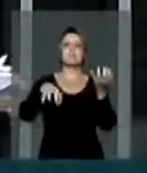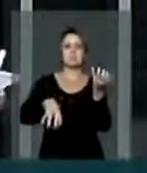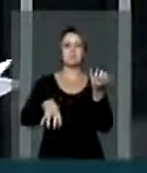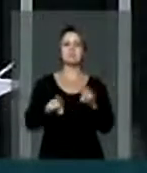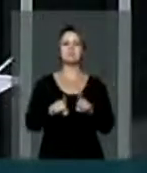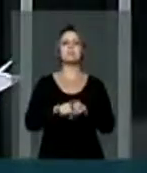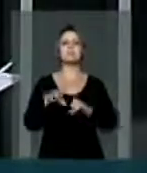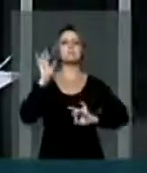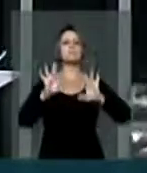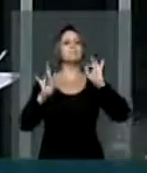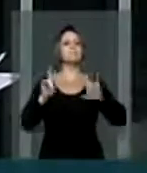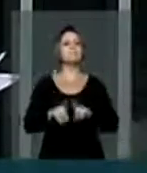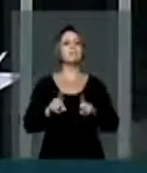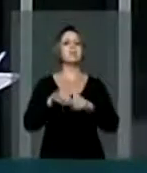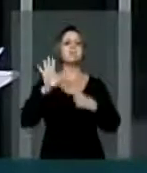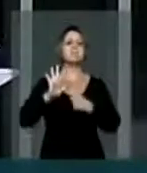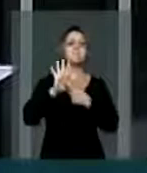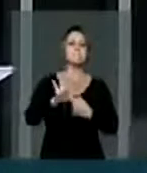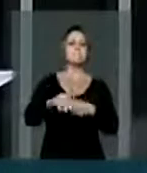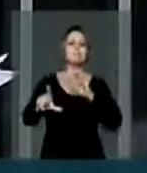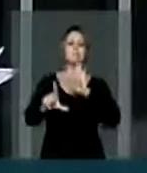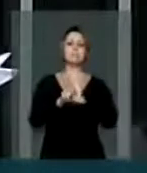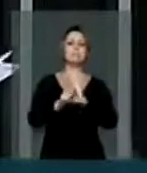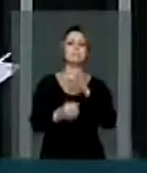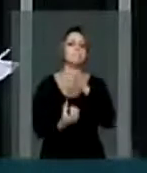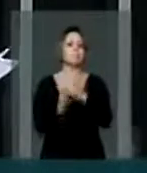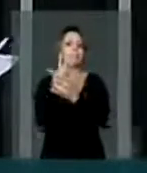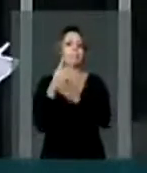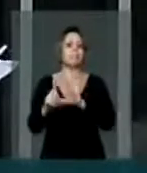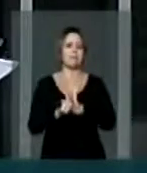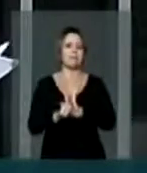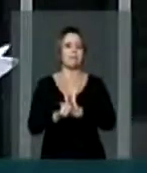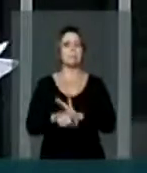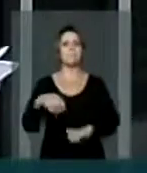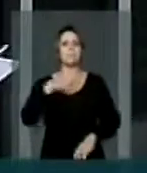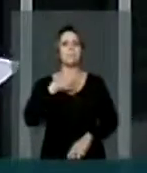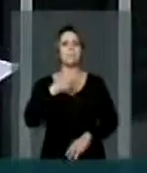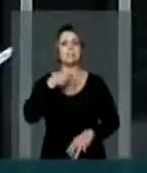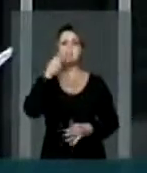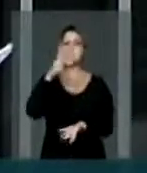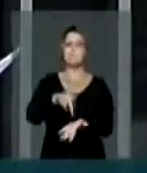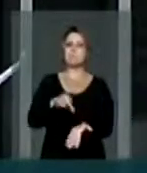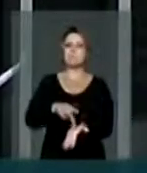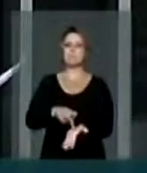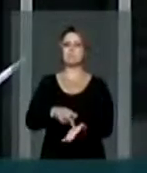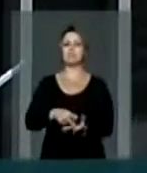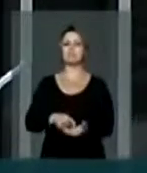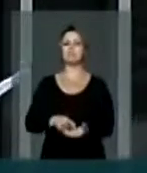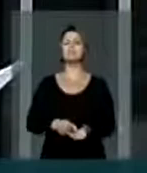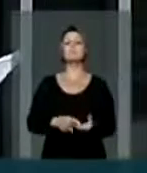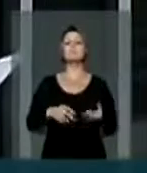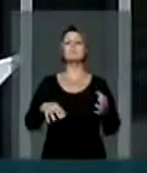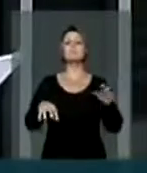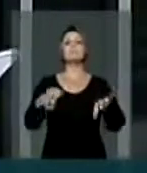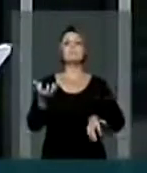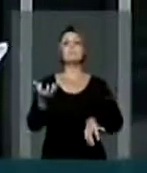é, por excelência, o poder de legislar. Assim, temos uma excelente oportunidade para que o Congresso Nacional